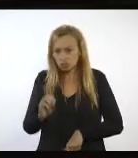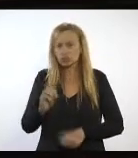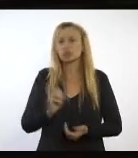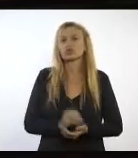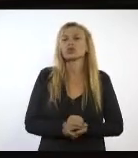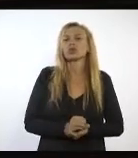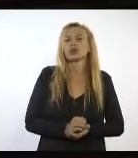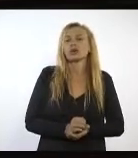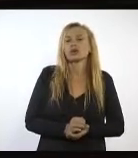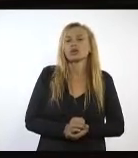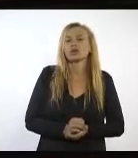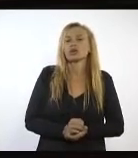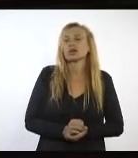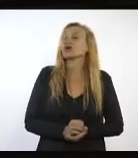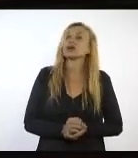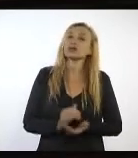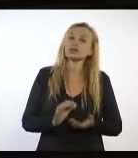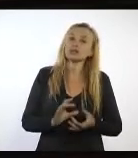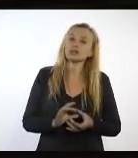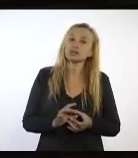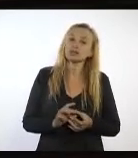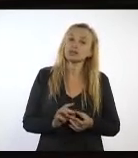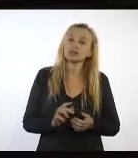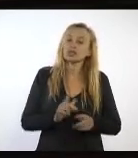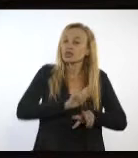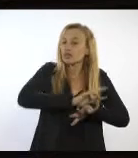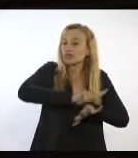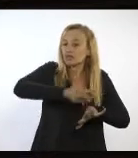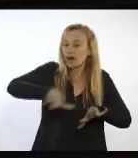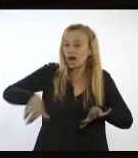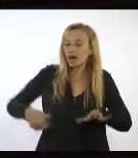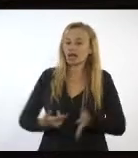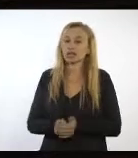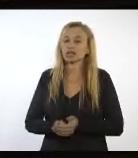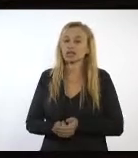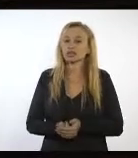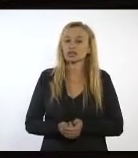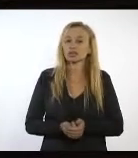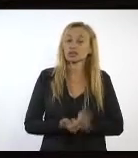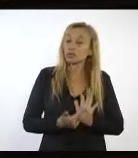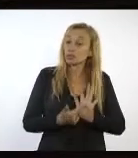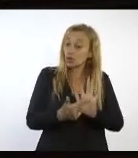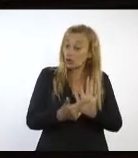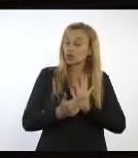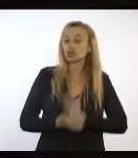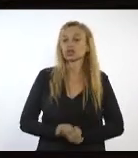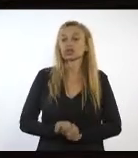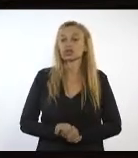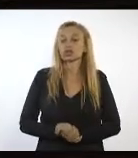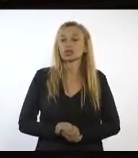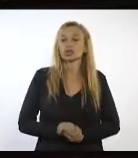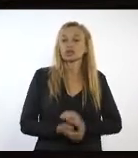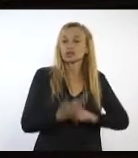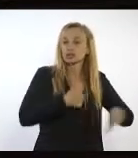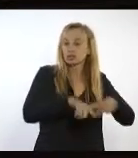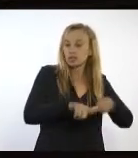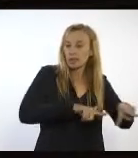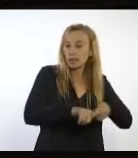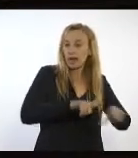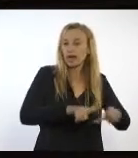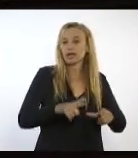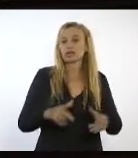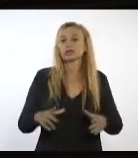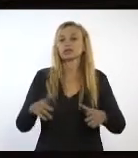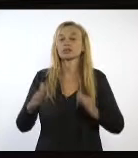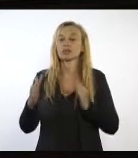se desmembra em diversos pontos da nossa sociedade, desde o emprego nas empresas privadas